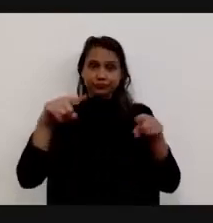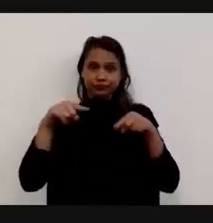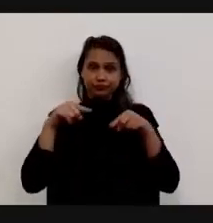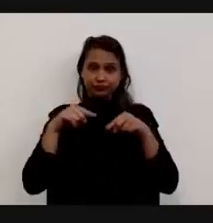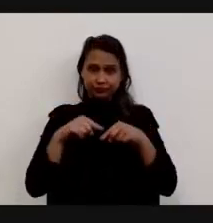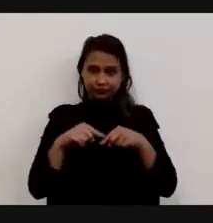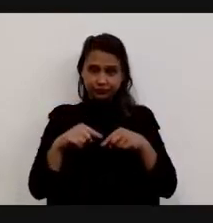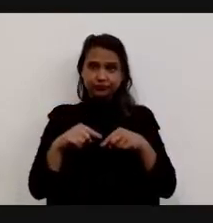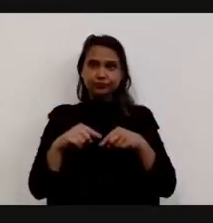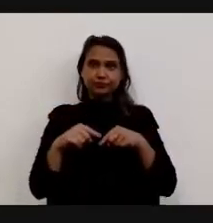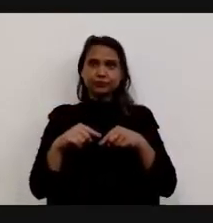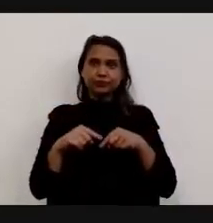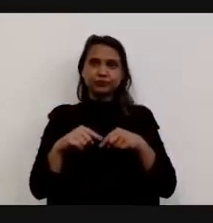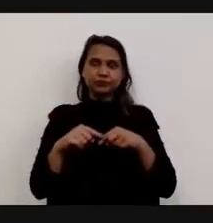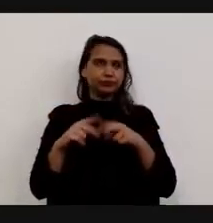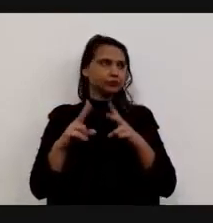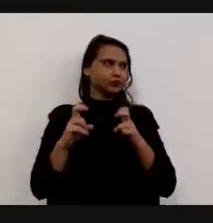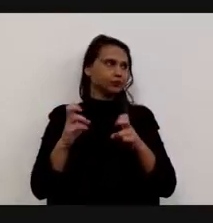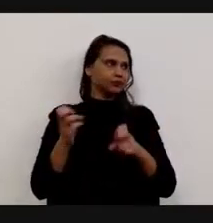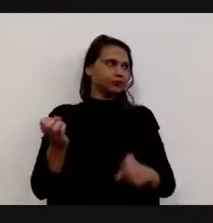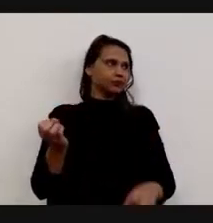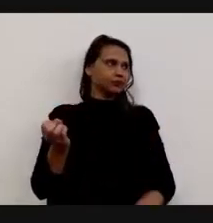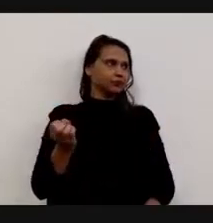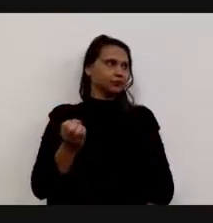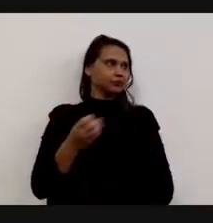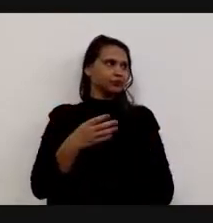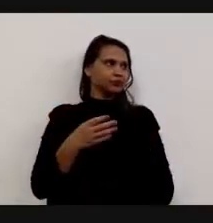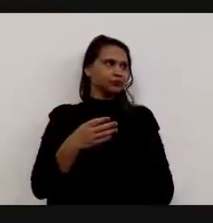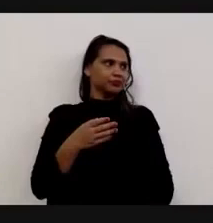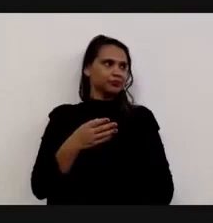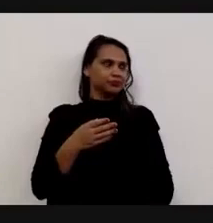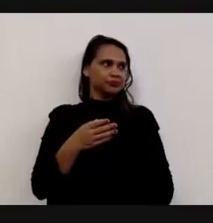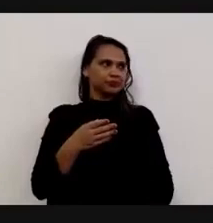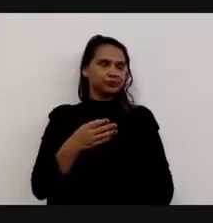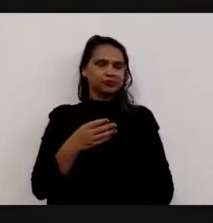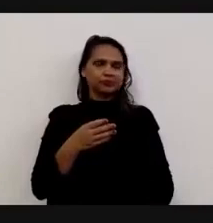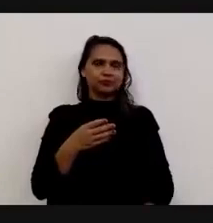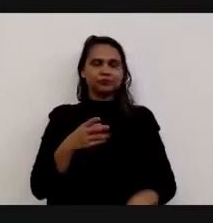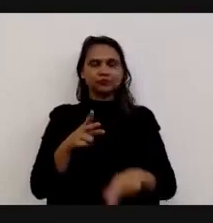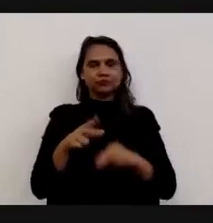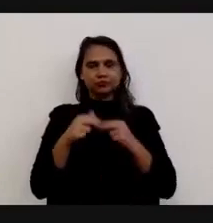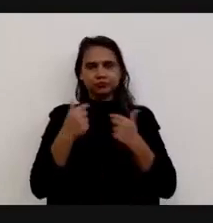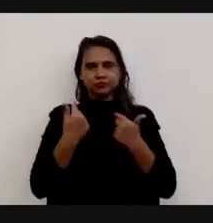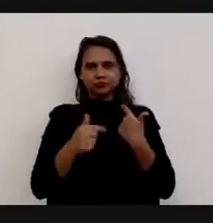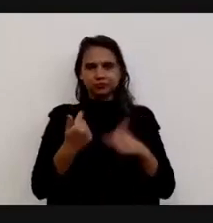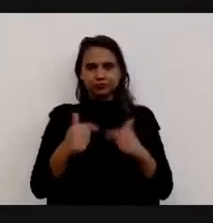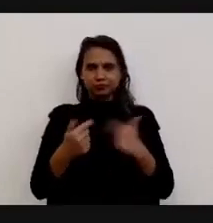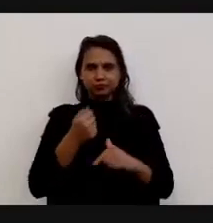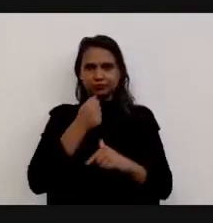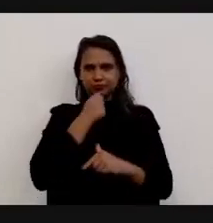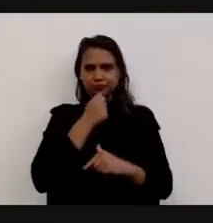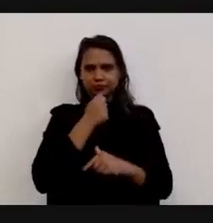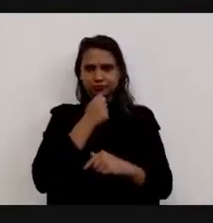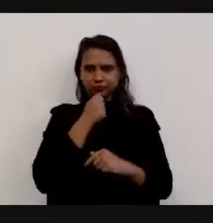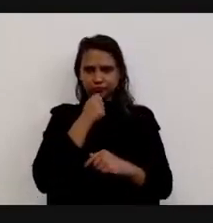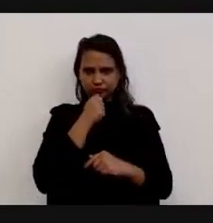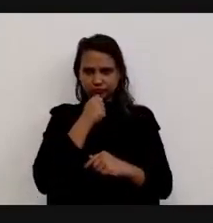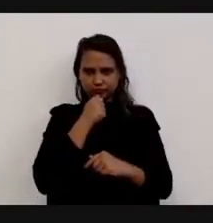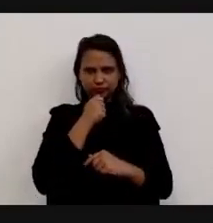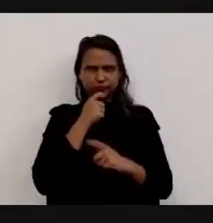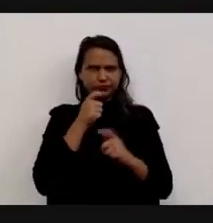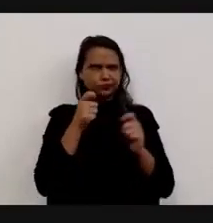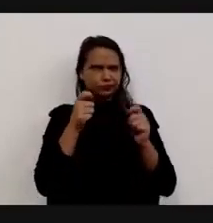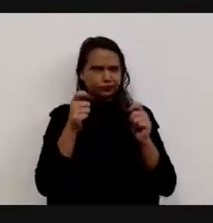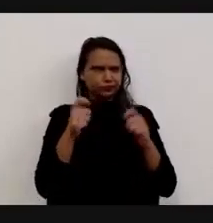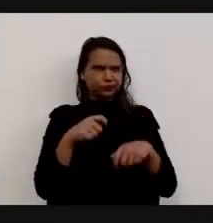situação são bem novas. Então, a gente está trabalhando ainda com a possibilidade